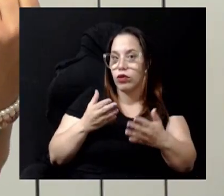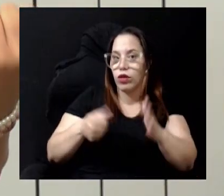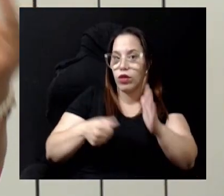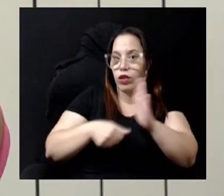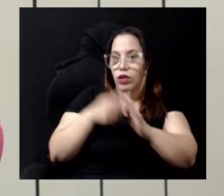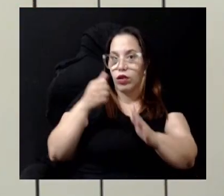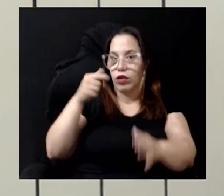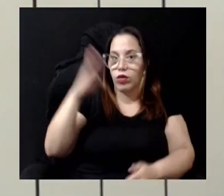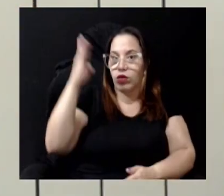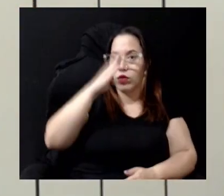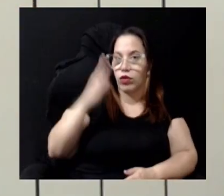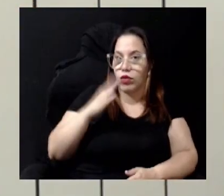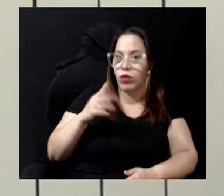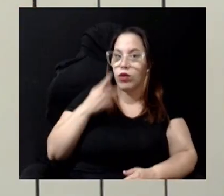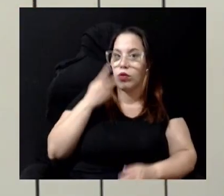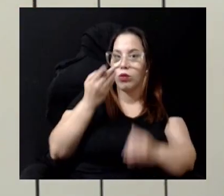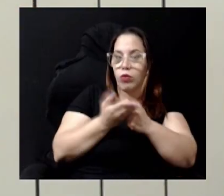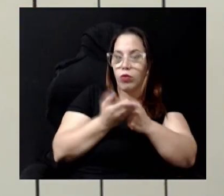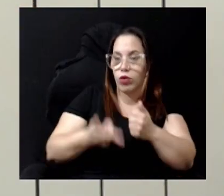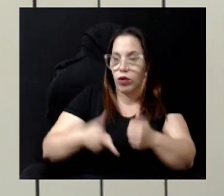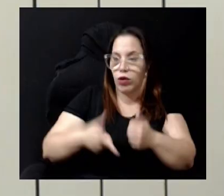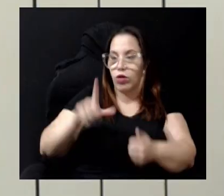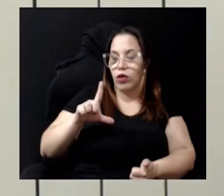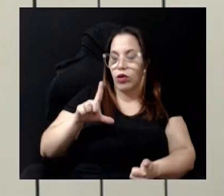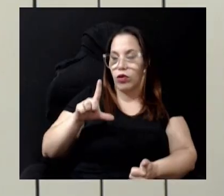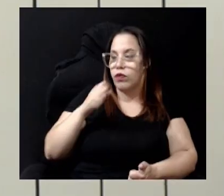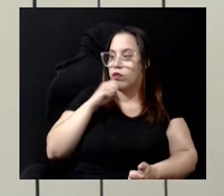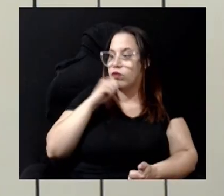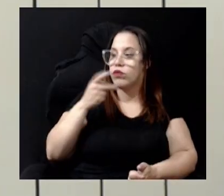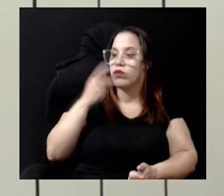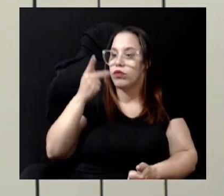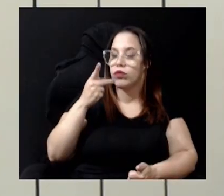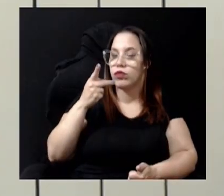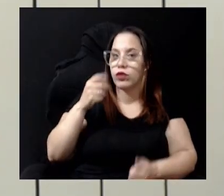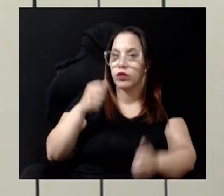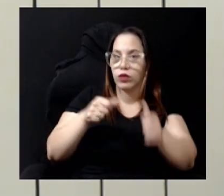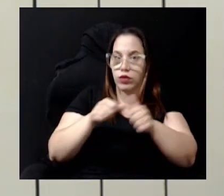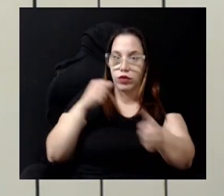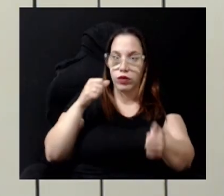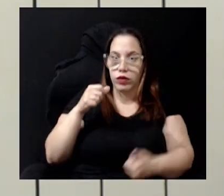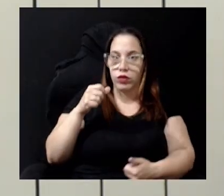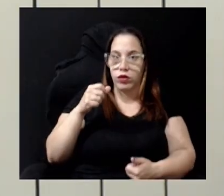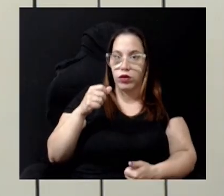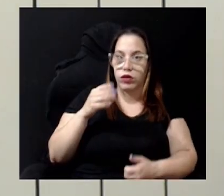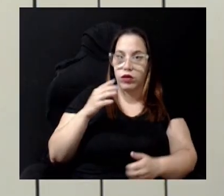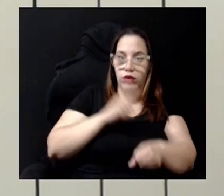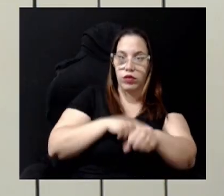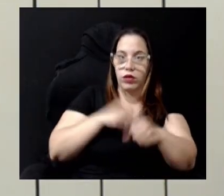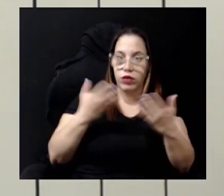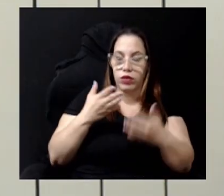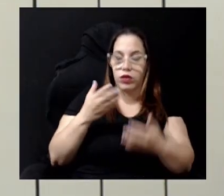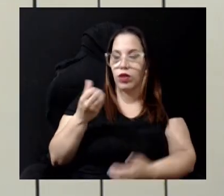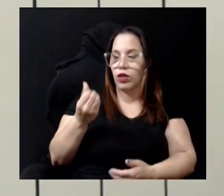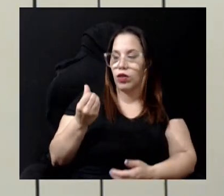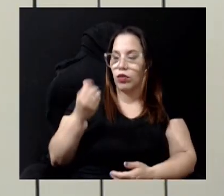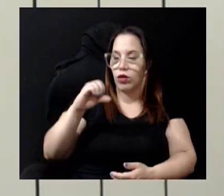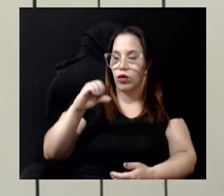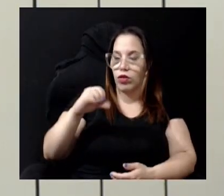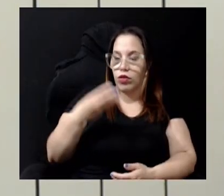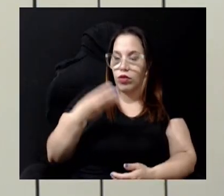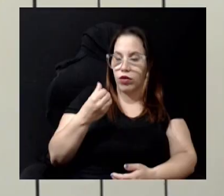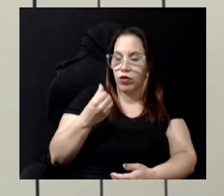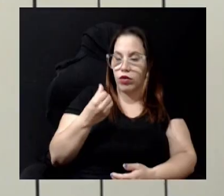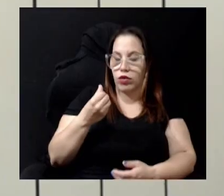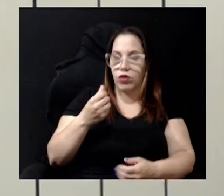falamos no bloco anterior, mas vou repetir para você. Na primeira vez no Brasil do horário de verão foi em 1931, durante o governo